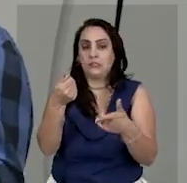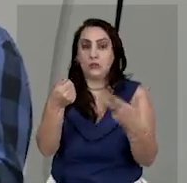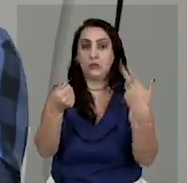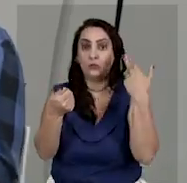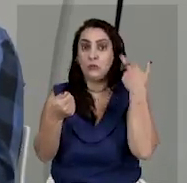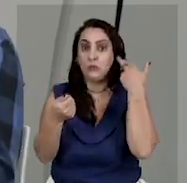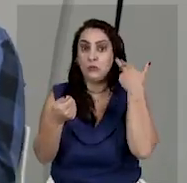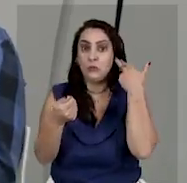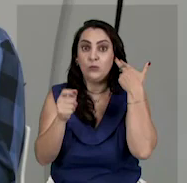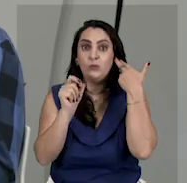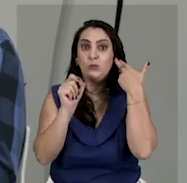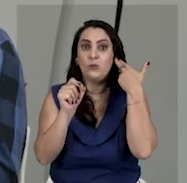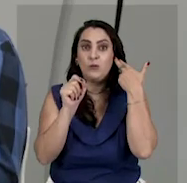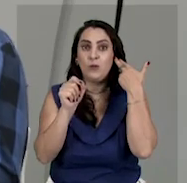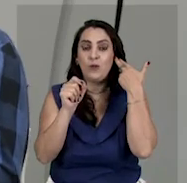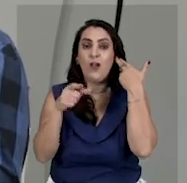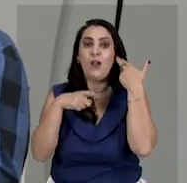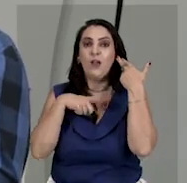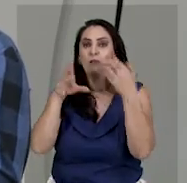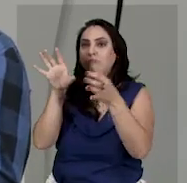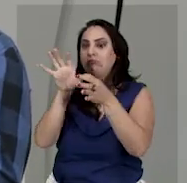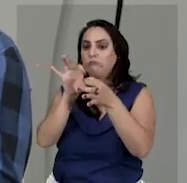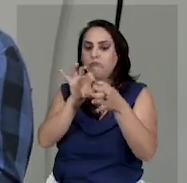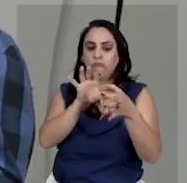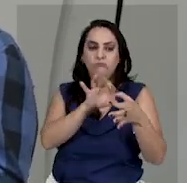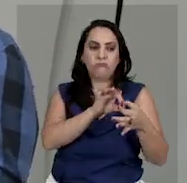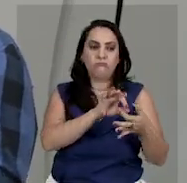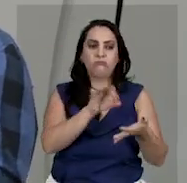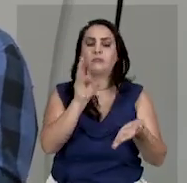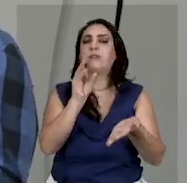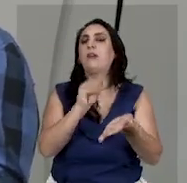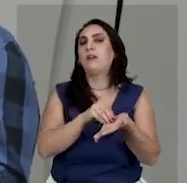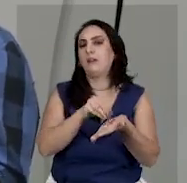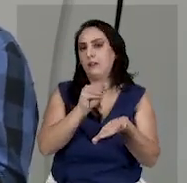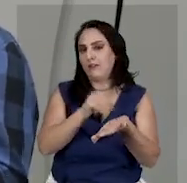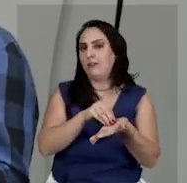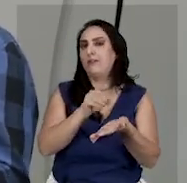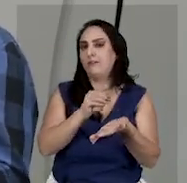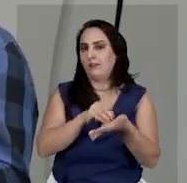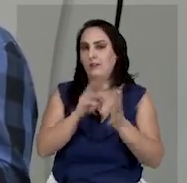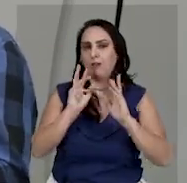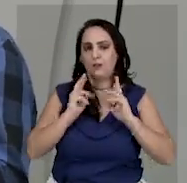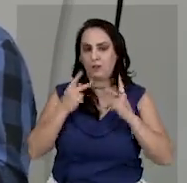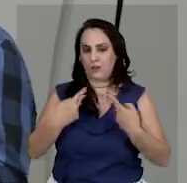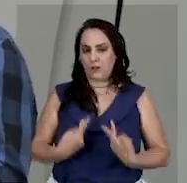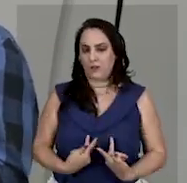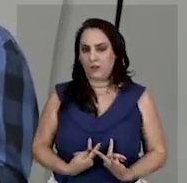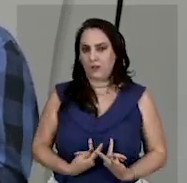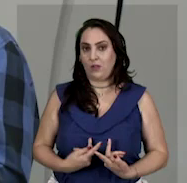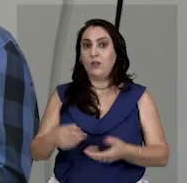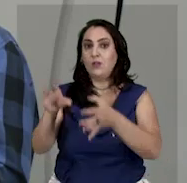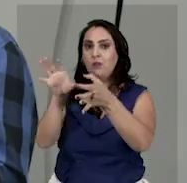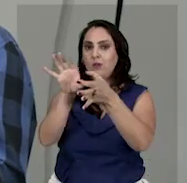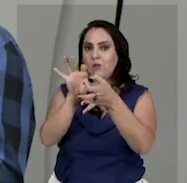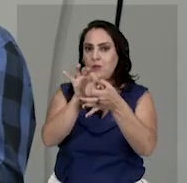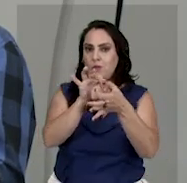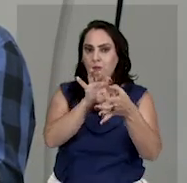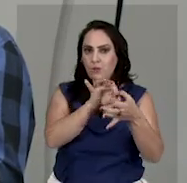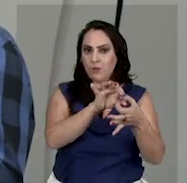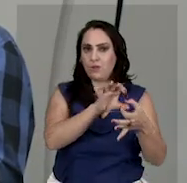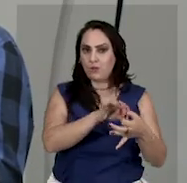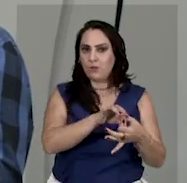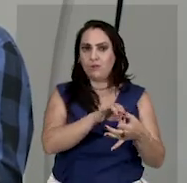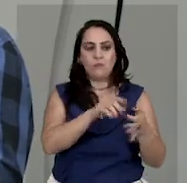nesse contexto de imperfeição da humanidade também. E nesse contexto,